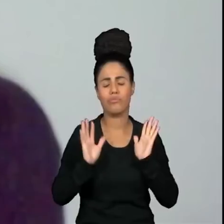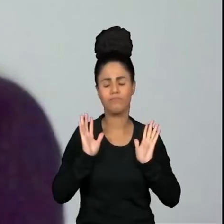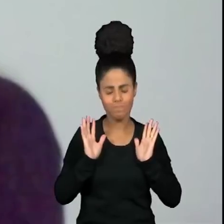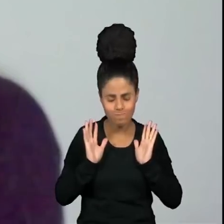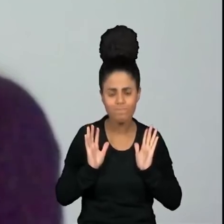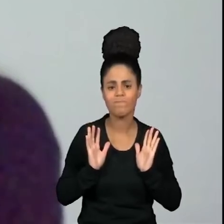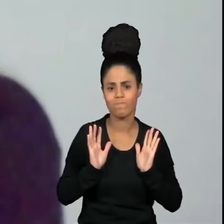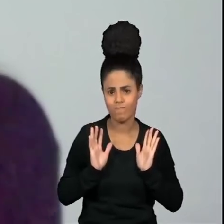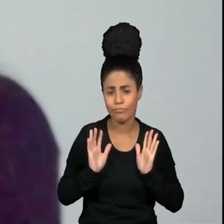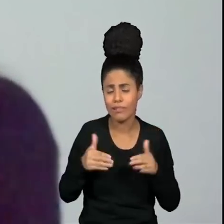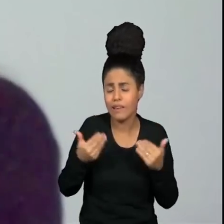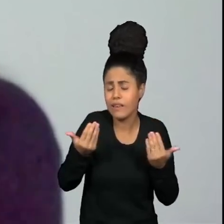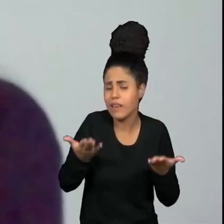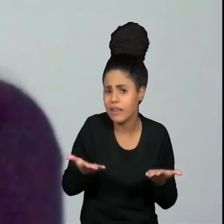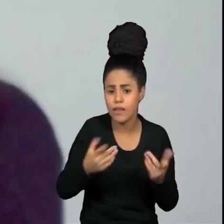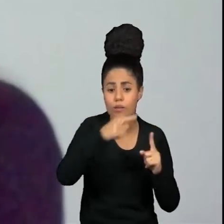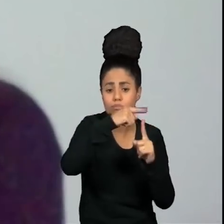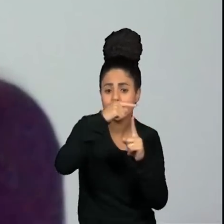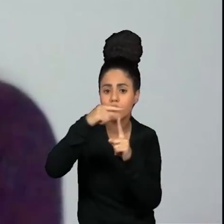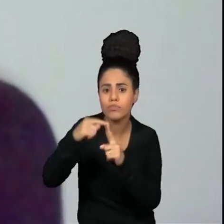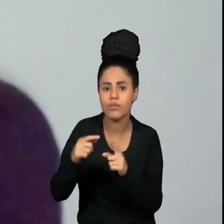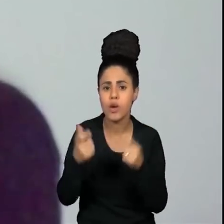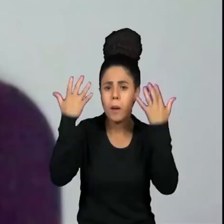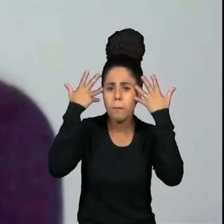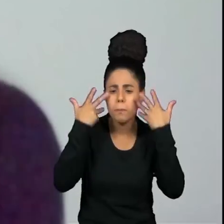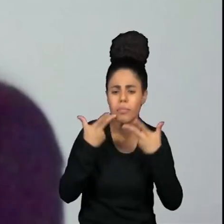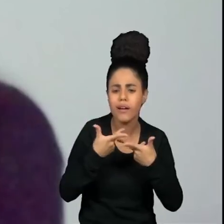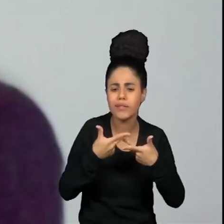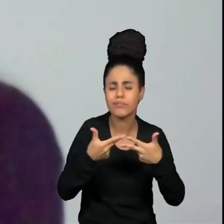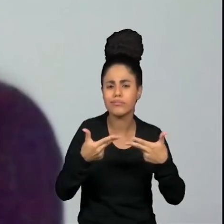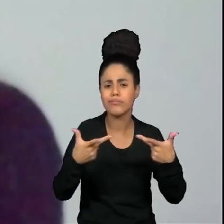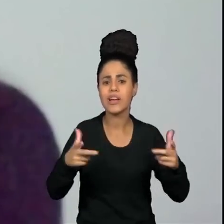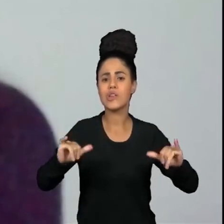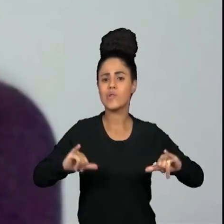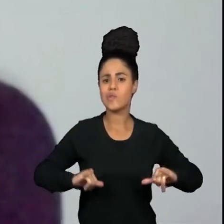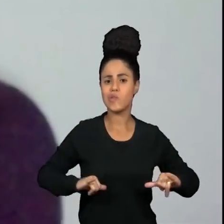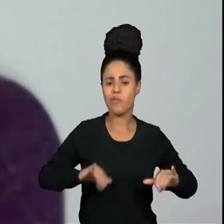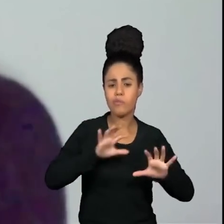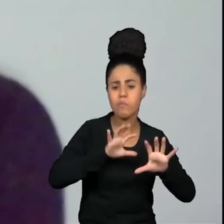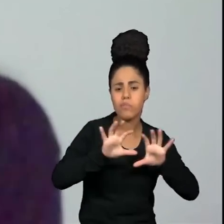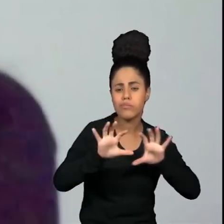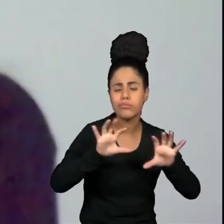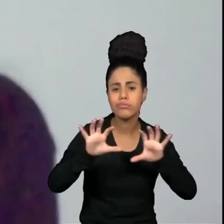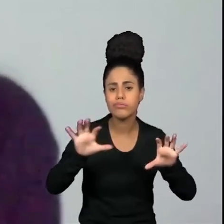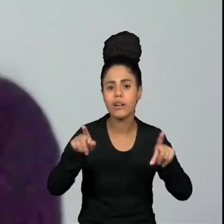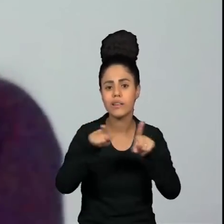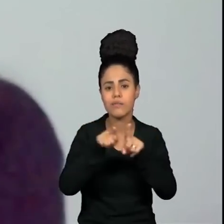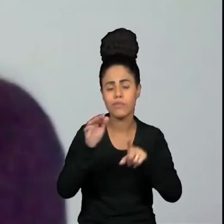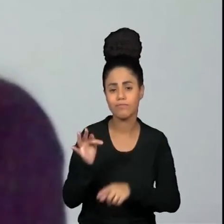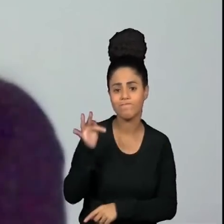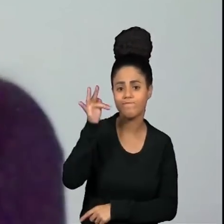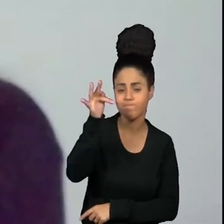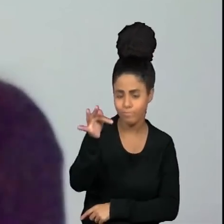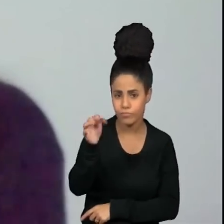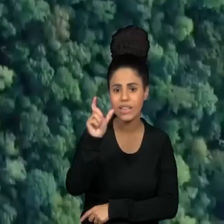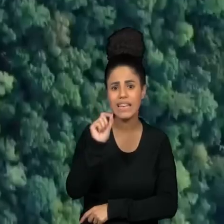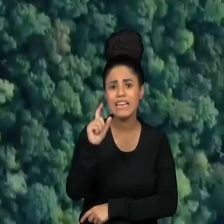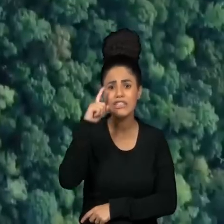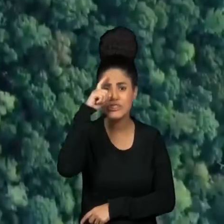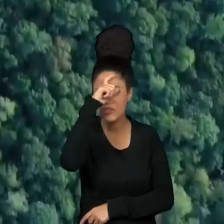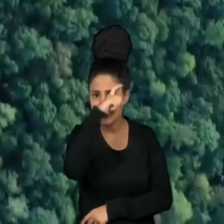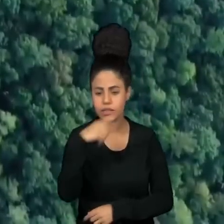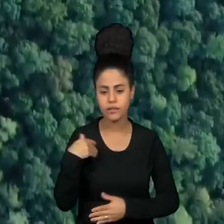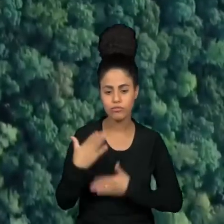Então, essas espécies, com certeza, são mais vulneráveis aos impactos futuros e elas são mais difíceis de conservar,